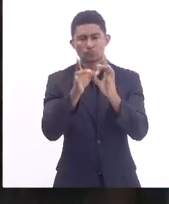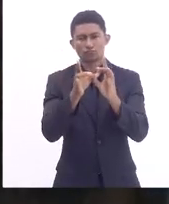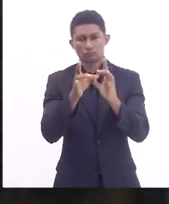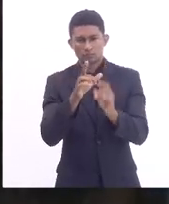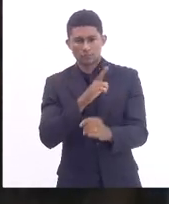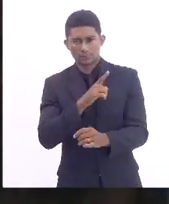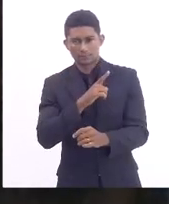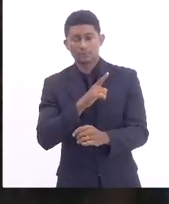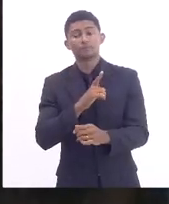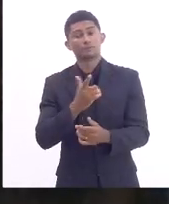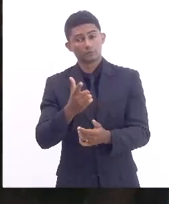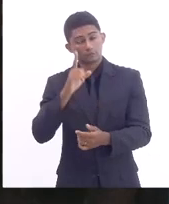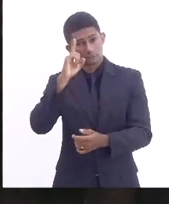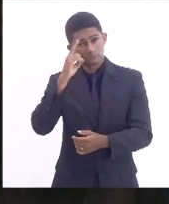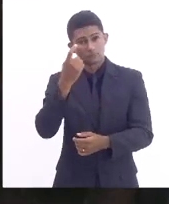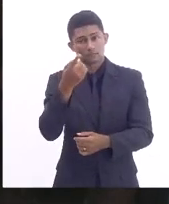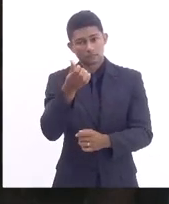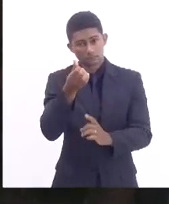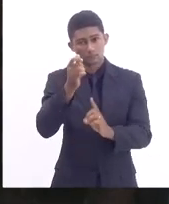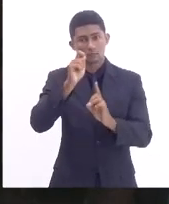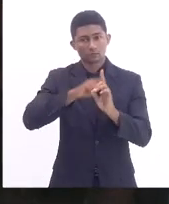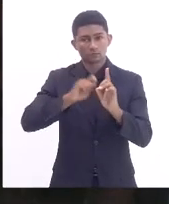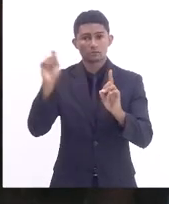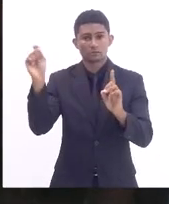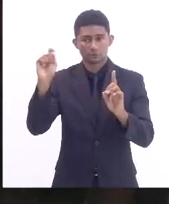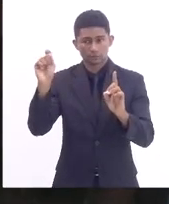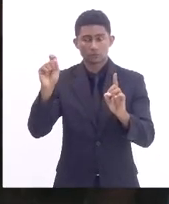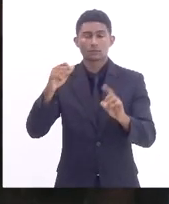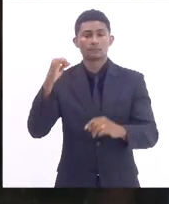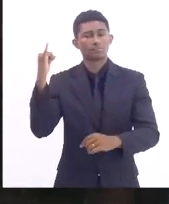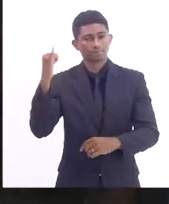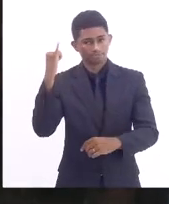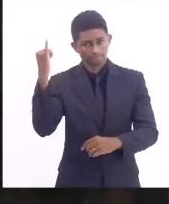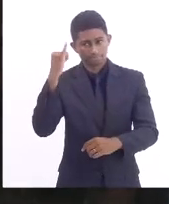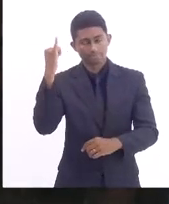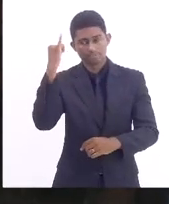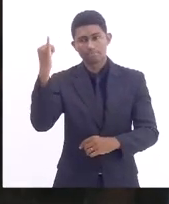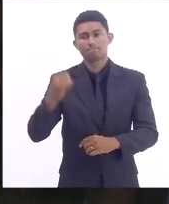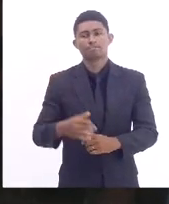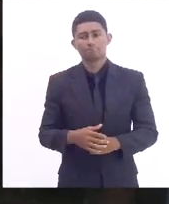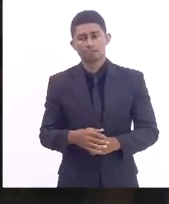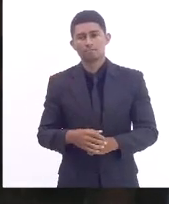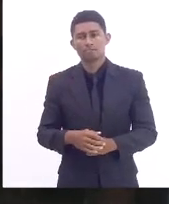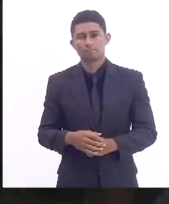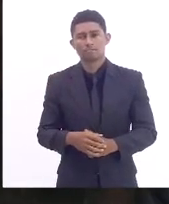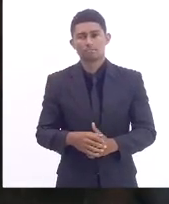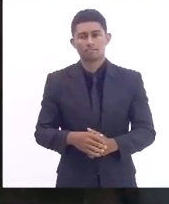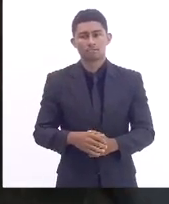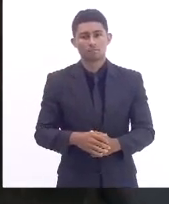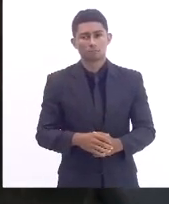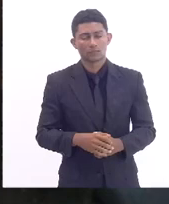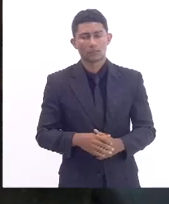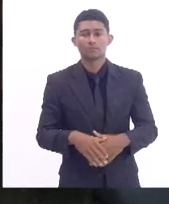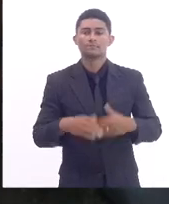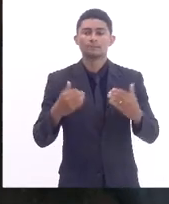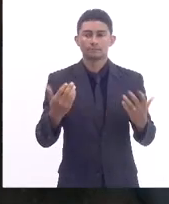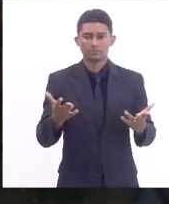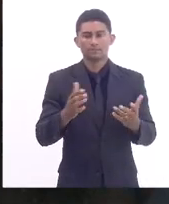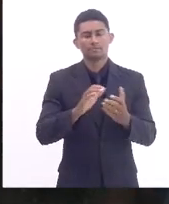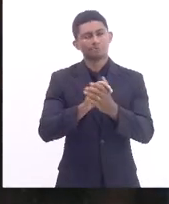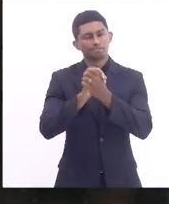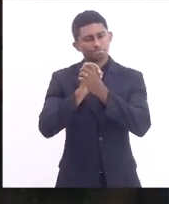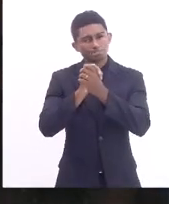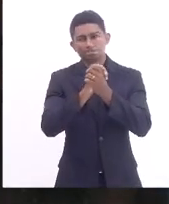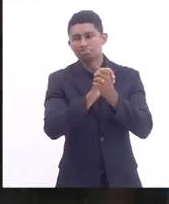então é essa eleição do dia Dezesseis de agosto para nós é tão importante quanto foi anterior então eu queria